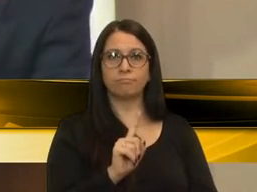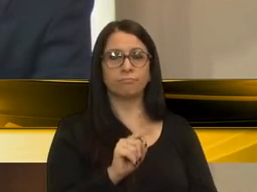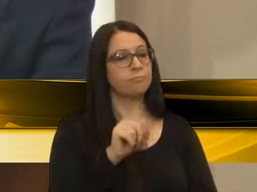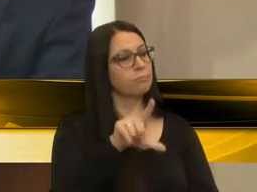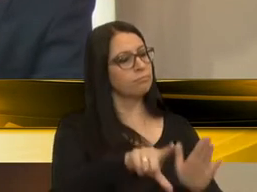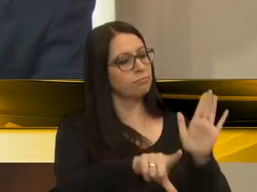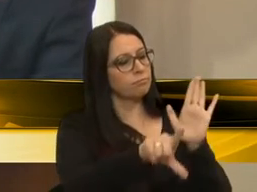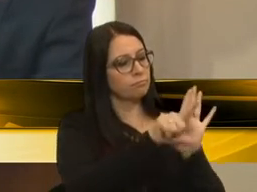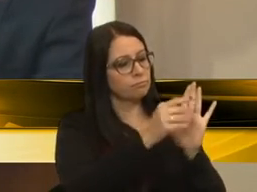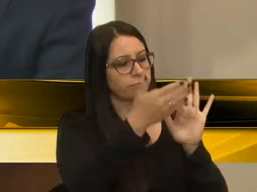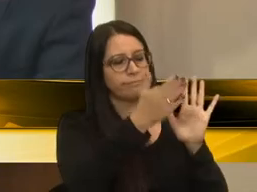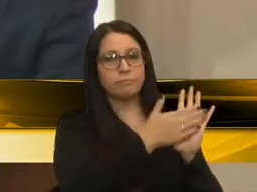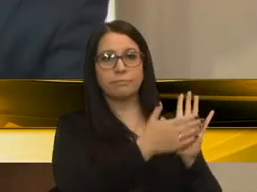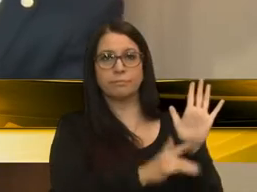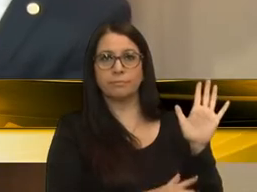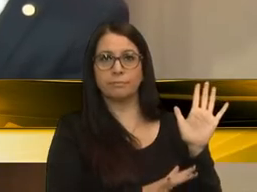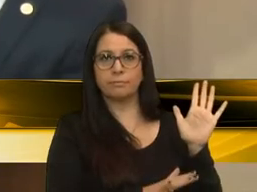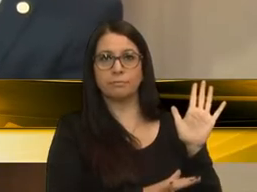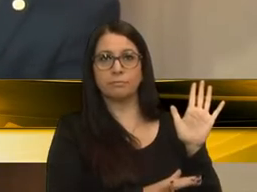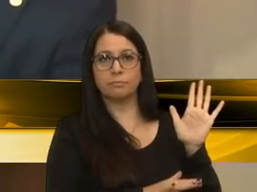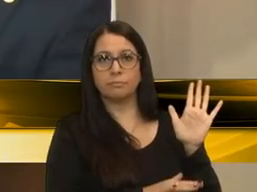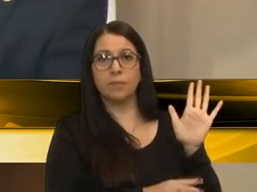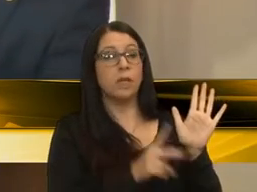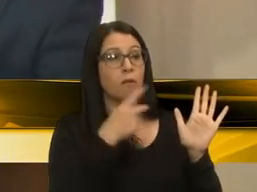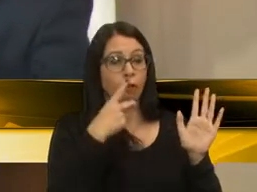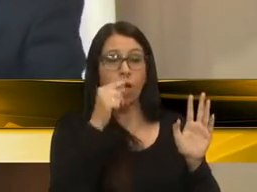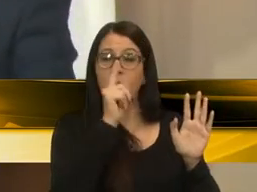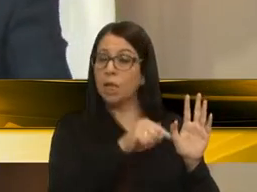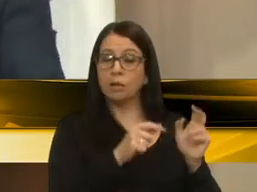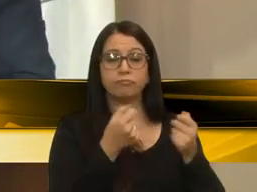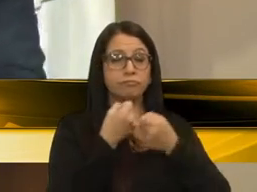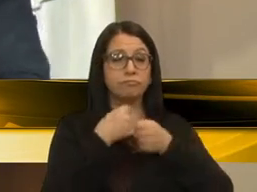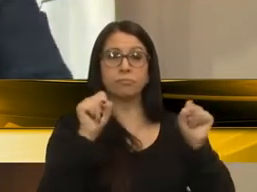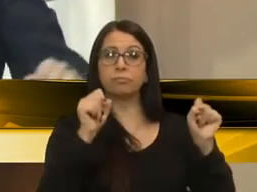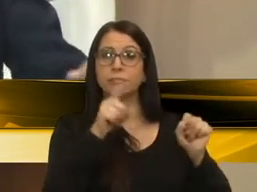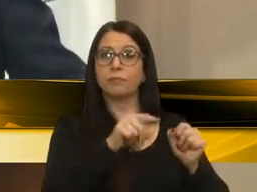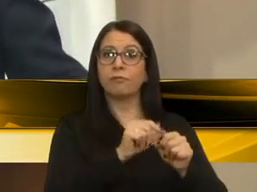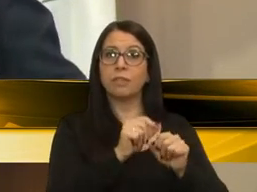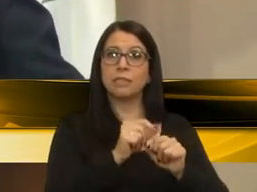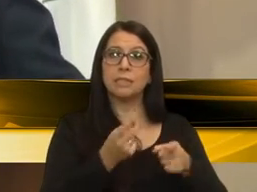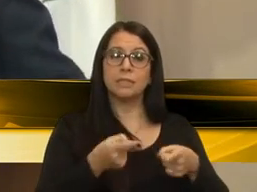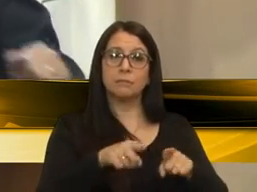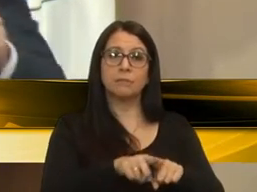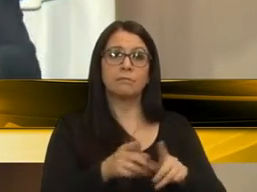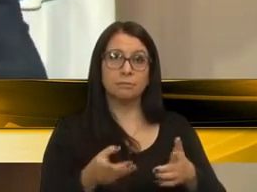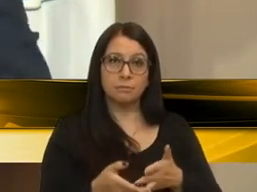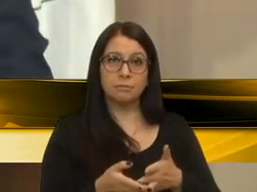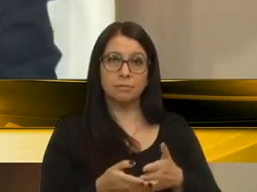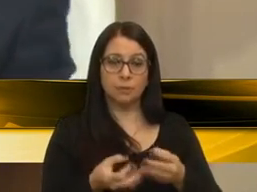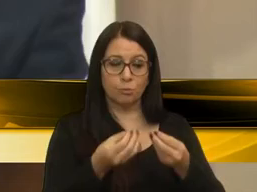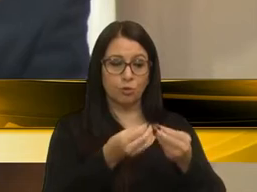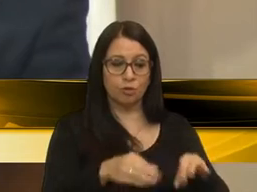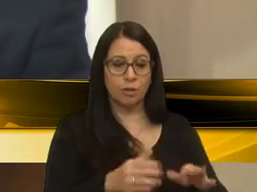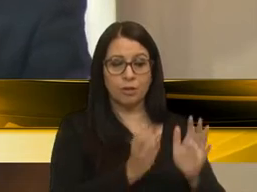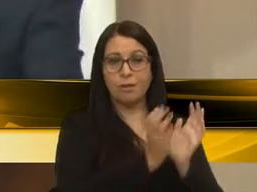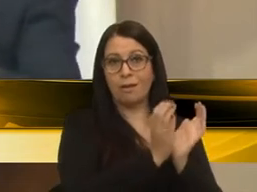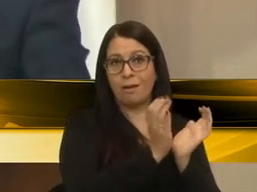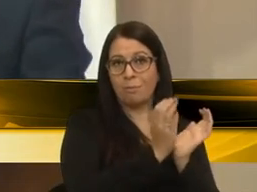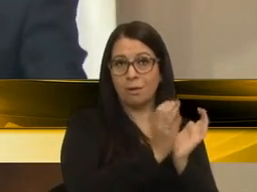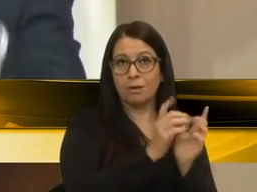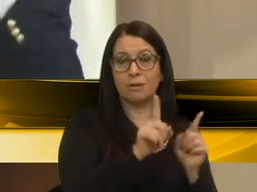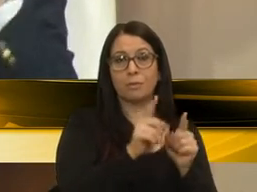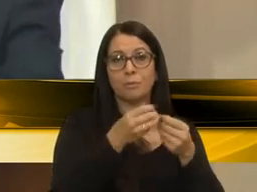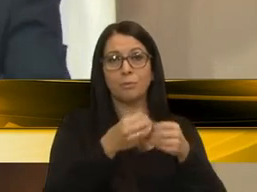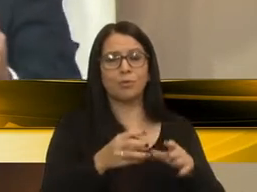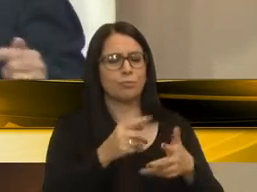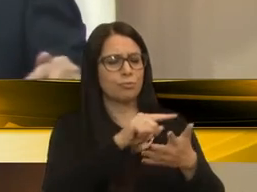lei e simplesmente ele diz que é impossível fazer essas parcerias, prejudicando a PAI e prejudicando